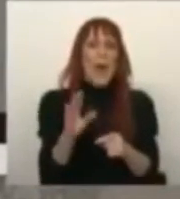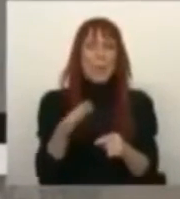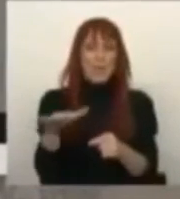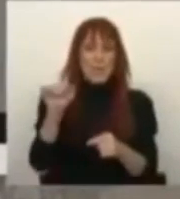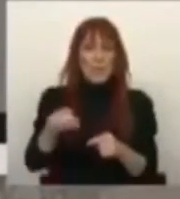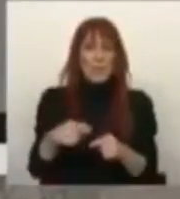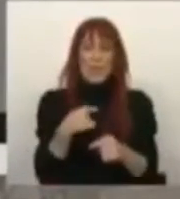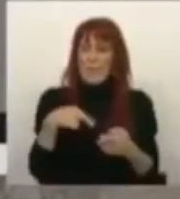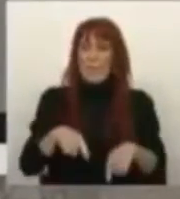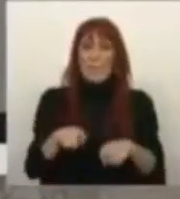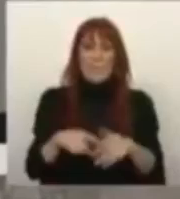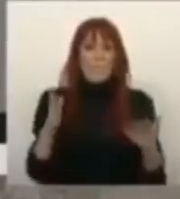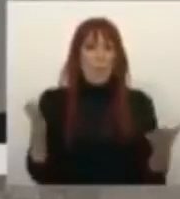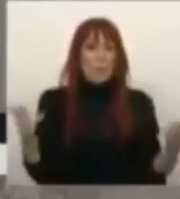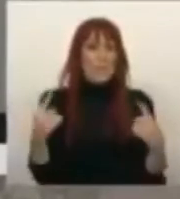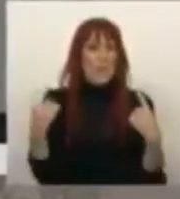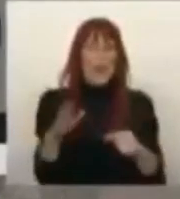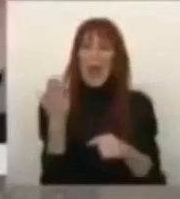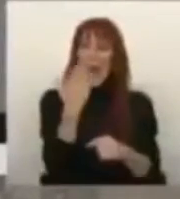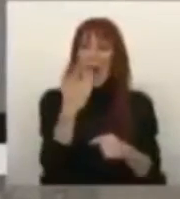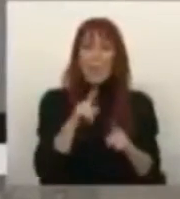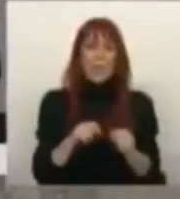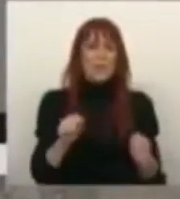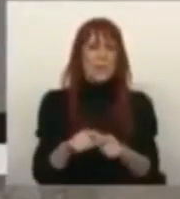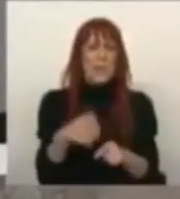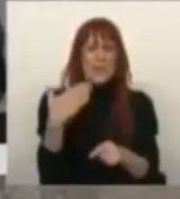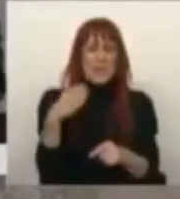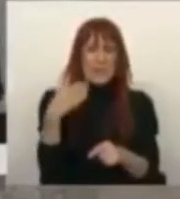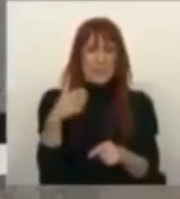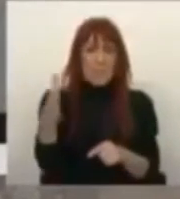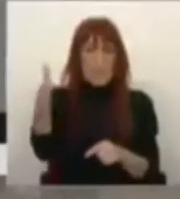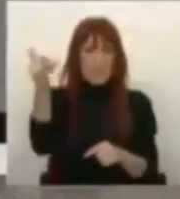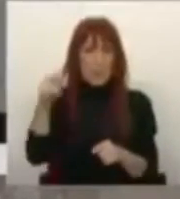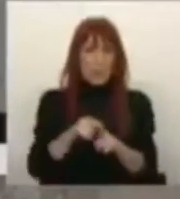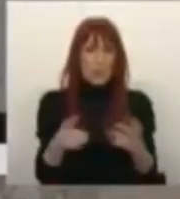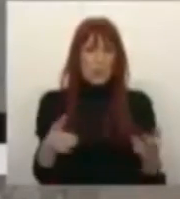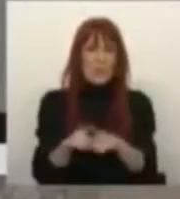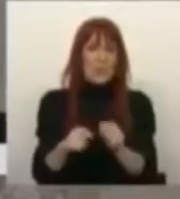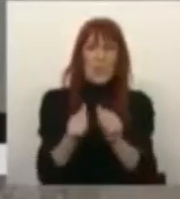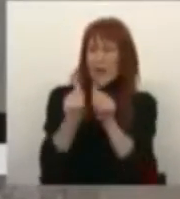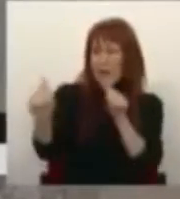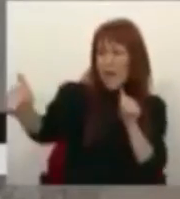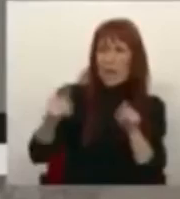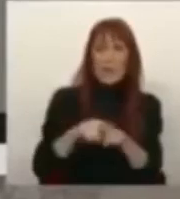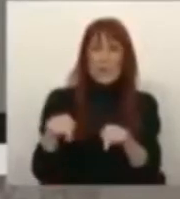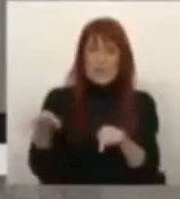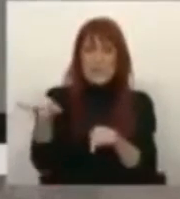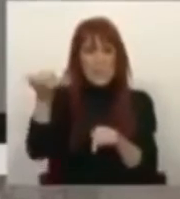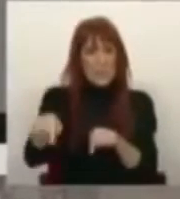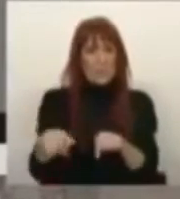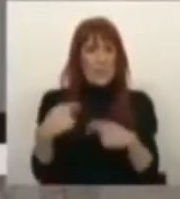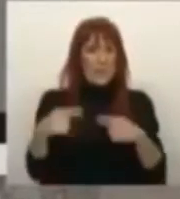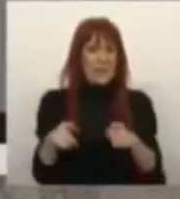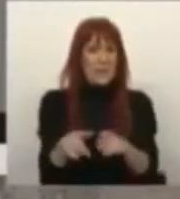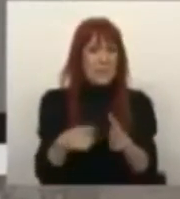luz desta situação vão certamente tempo de ter aulas de leite primeiro 12º tiverem usar viver na zona de remota e estará nesta situação